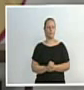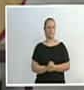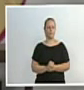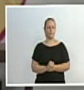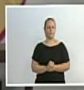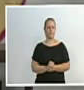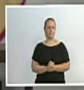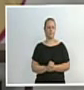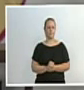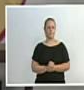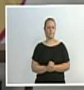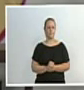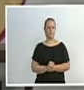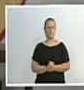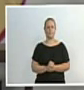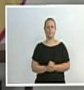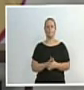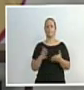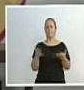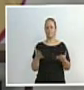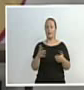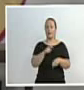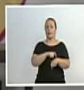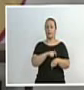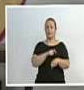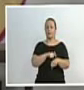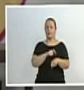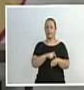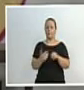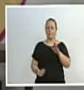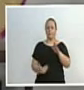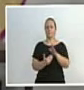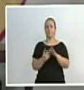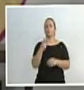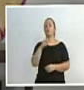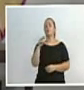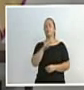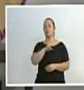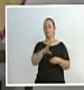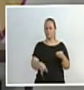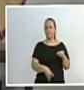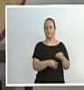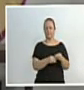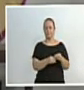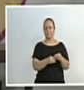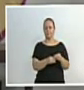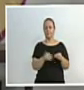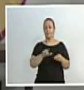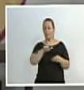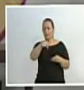Vereador César Sim, Vossa Excelência dispõe do tempo de até 2 minutos para sua conclusão, logo após,